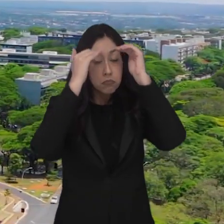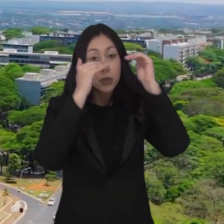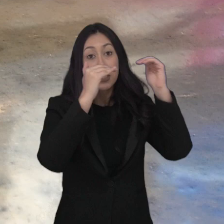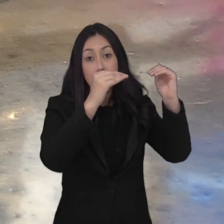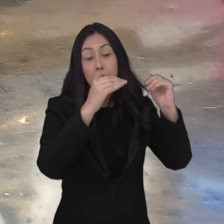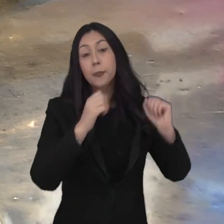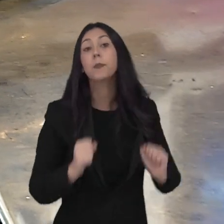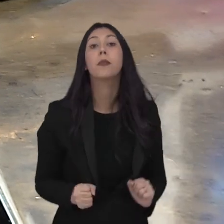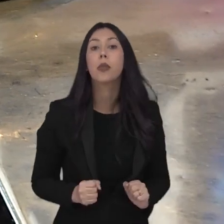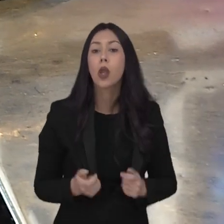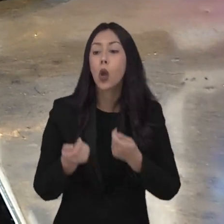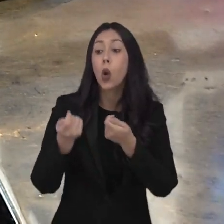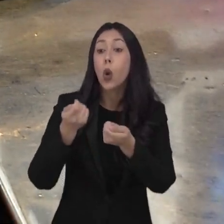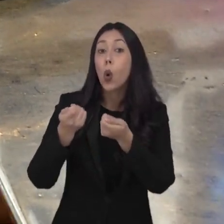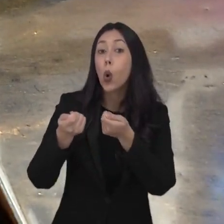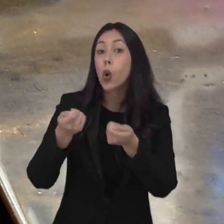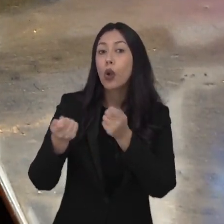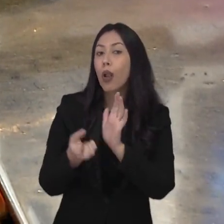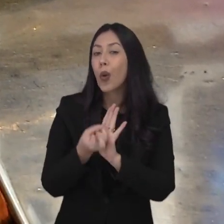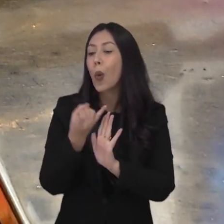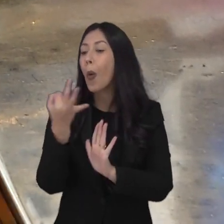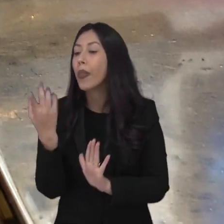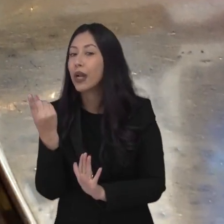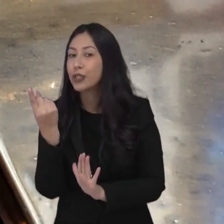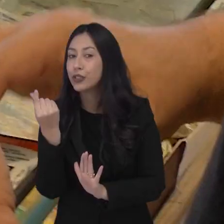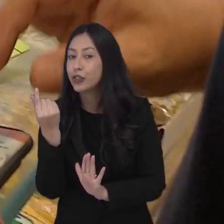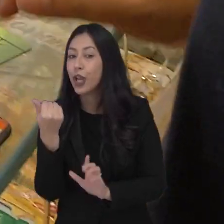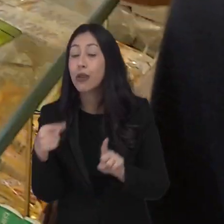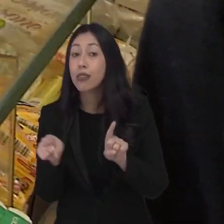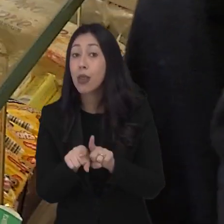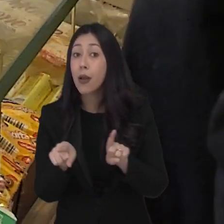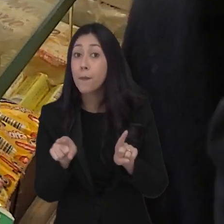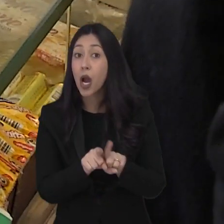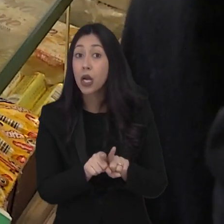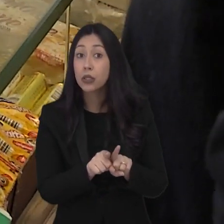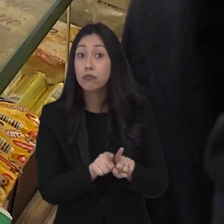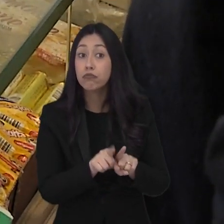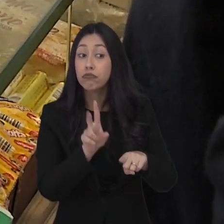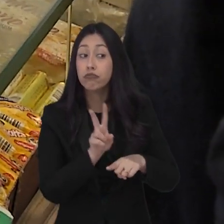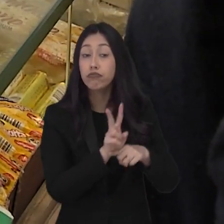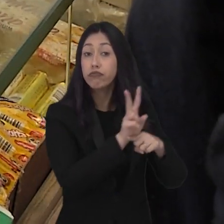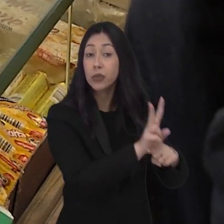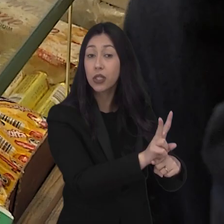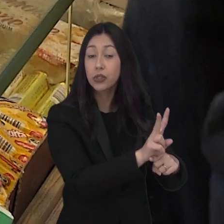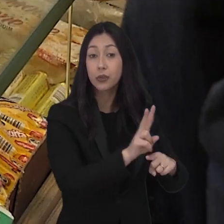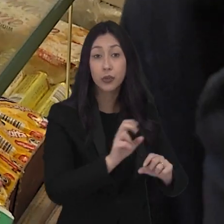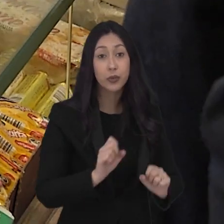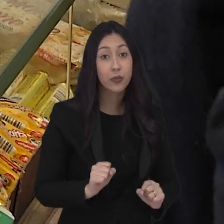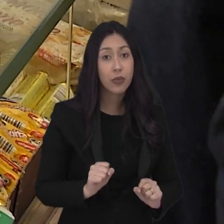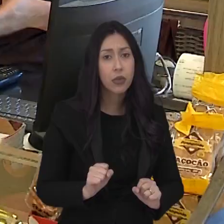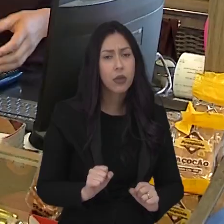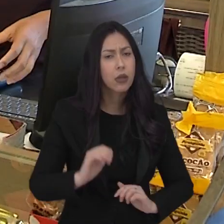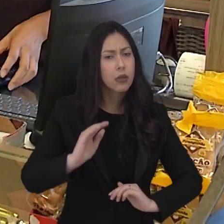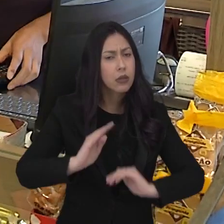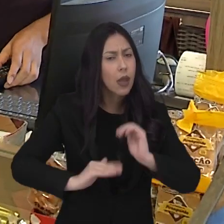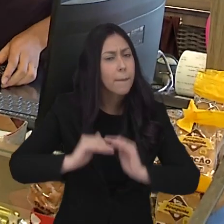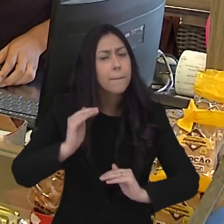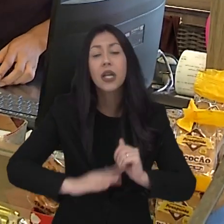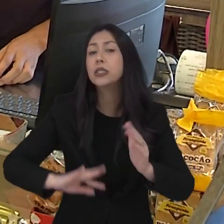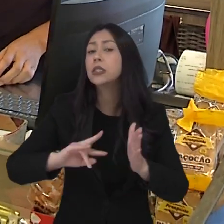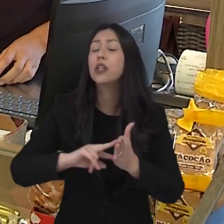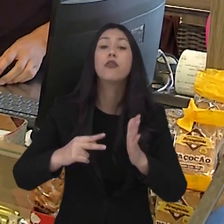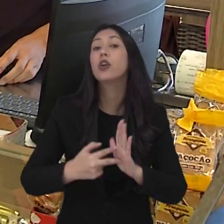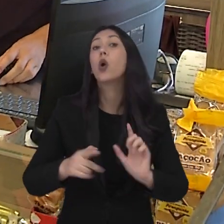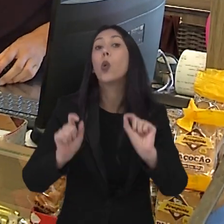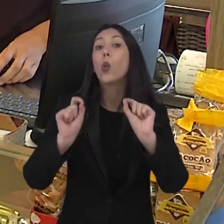seguir, além de regular o volume de dinheiro e de créditos que circulam na economia. Na